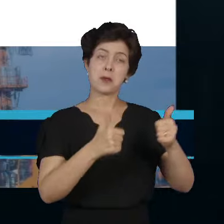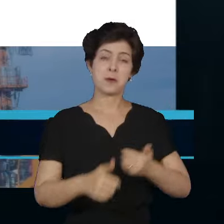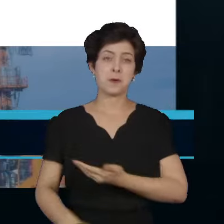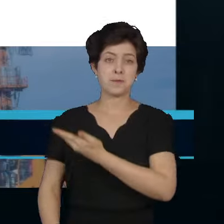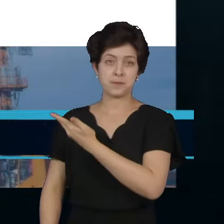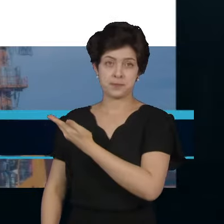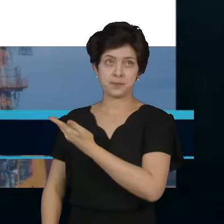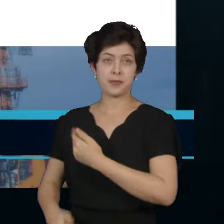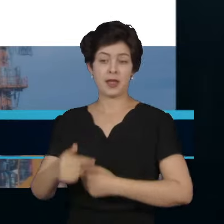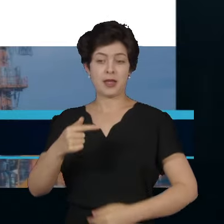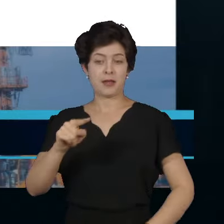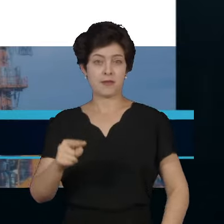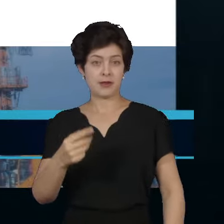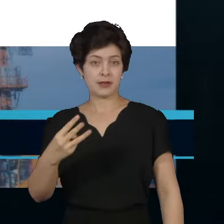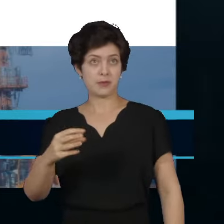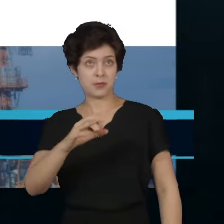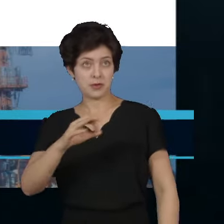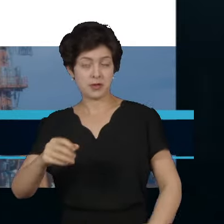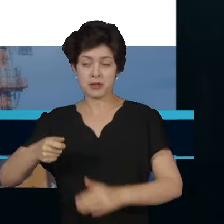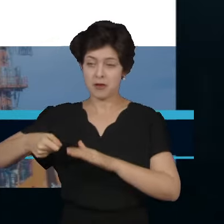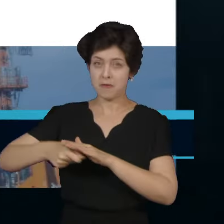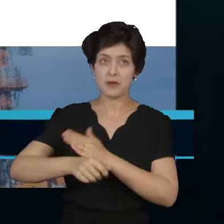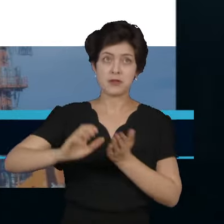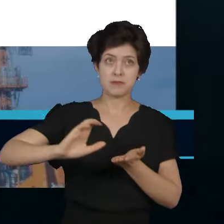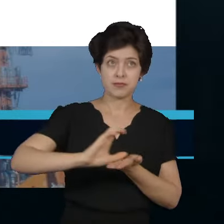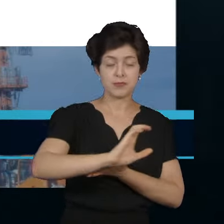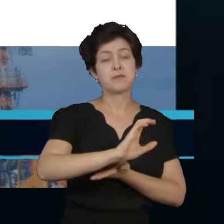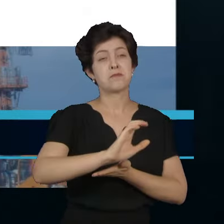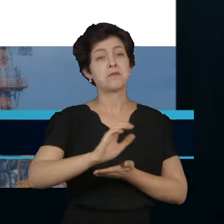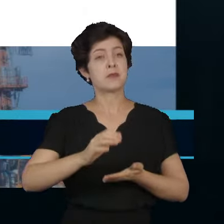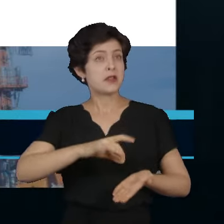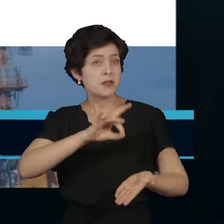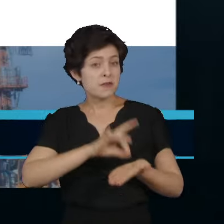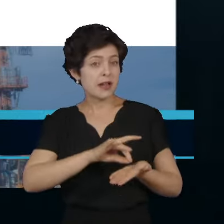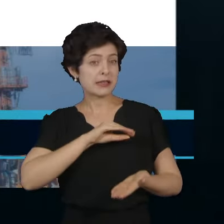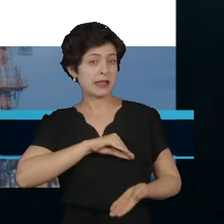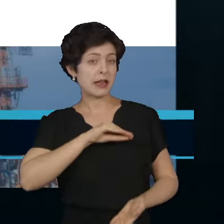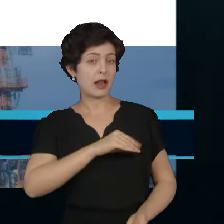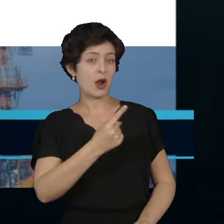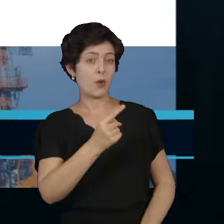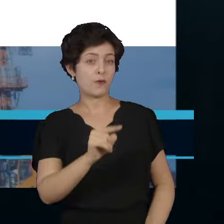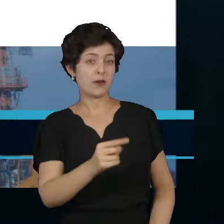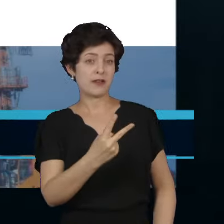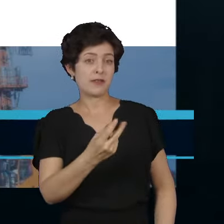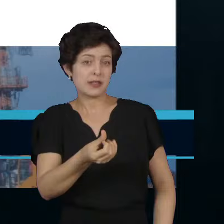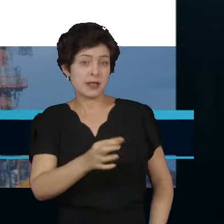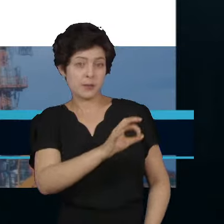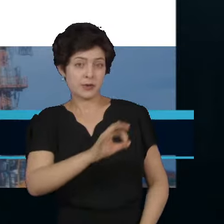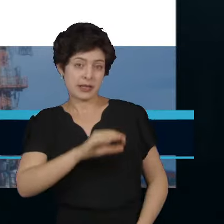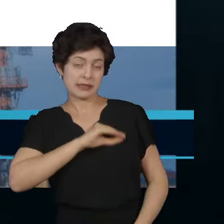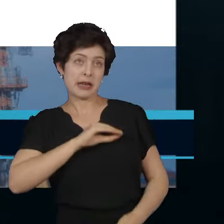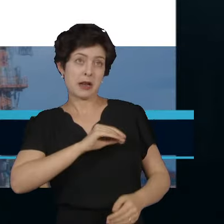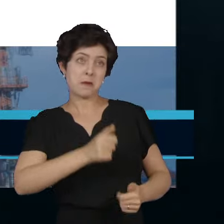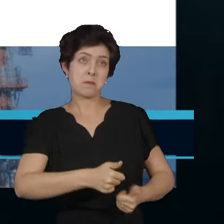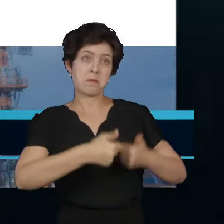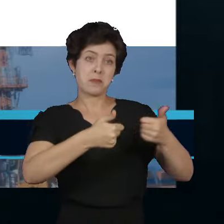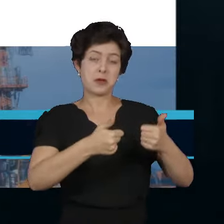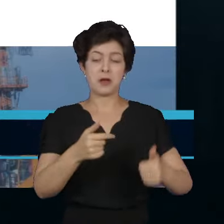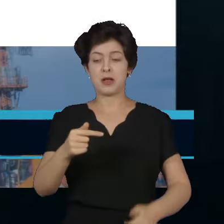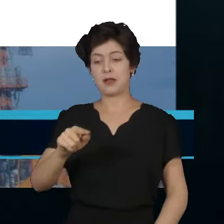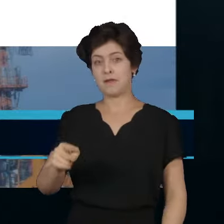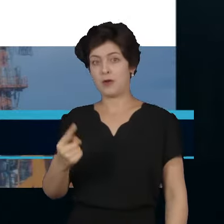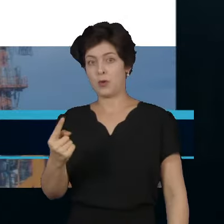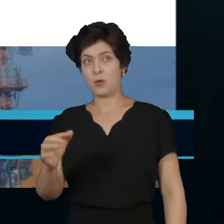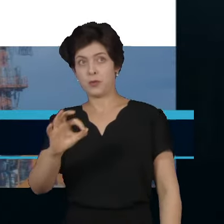em investimentos, ganho real de 1,26% nos salários, crescimento de 7,1% nas